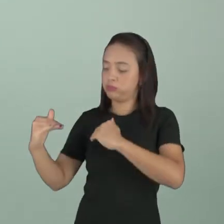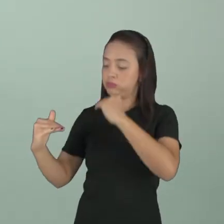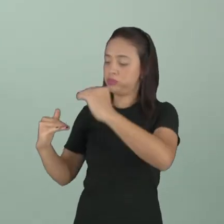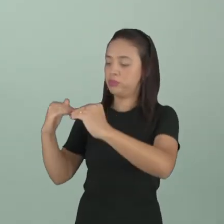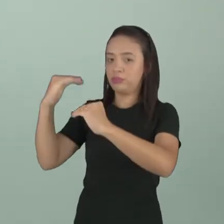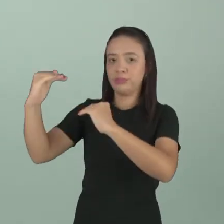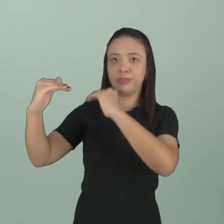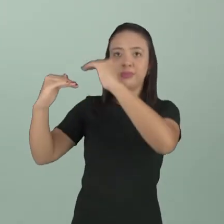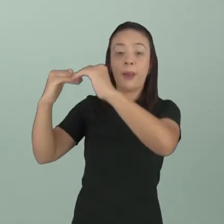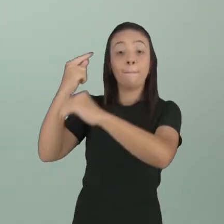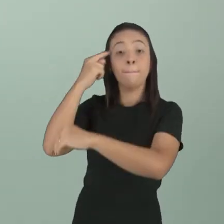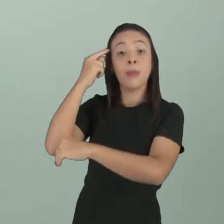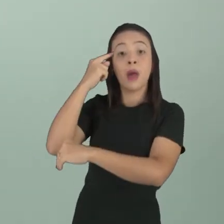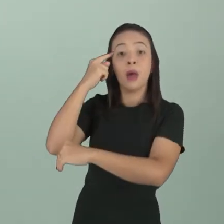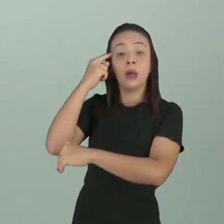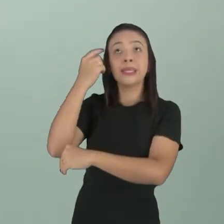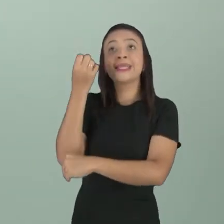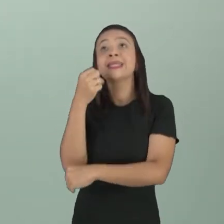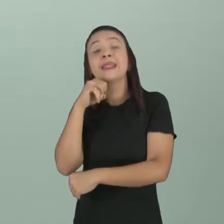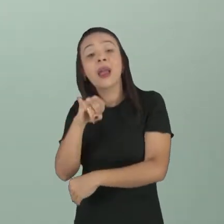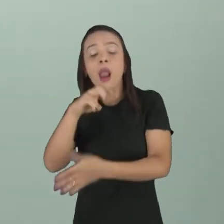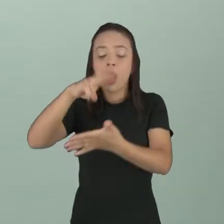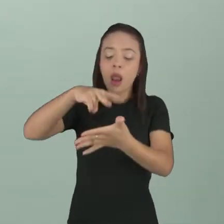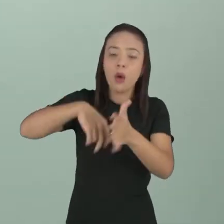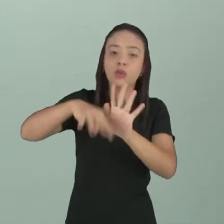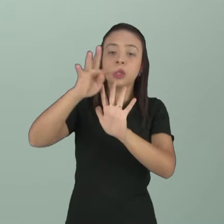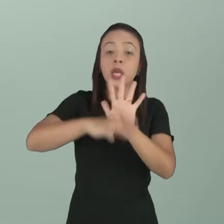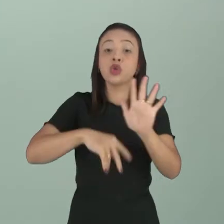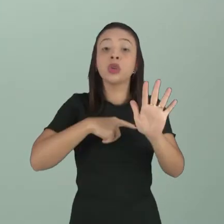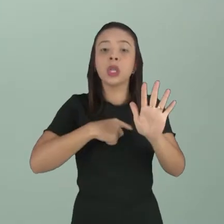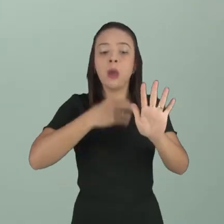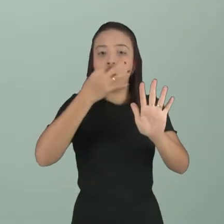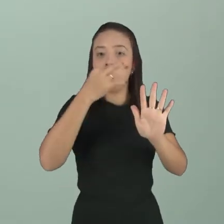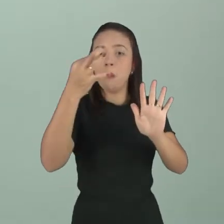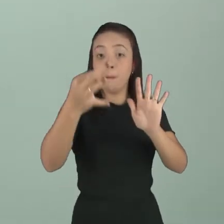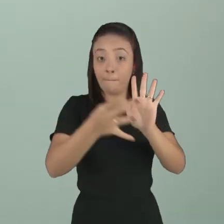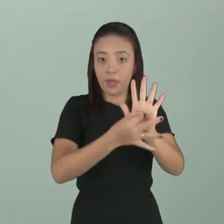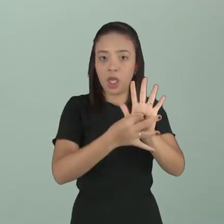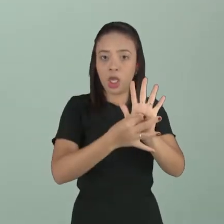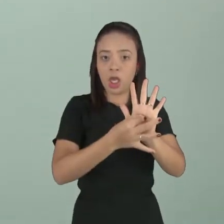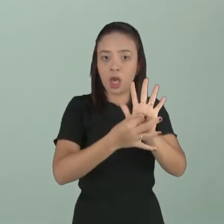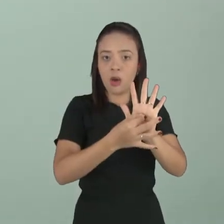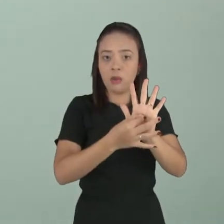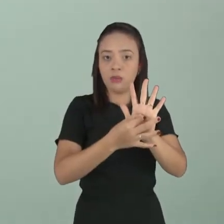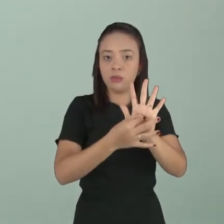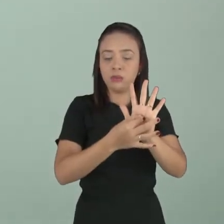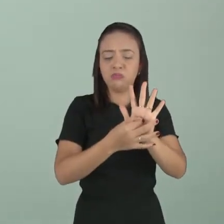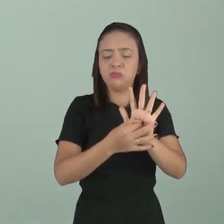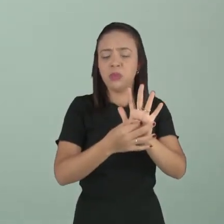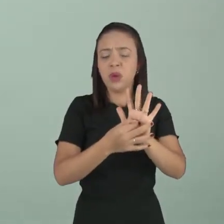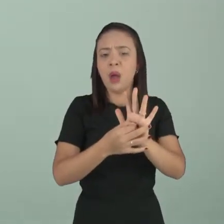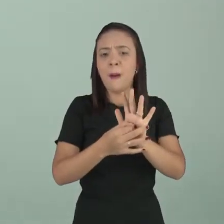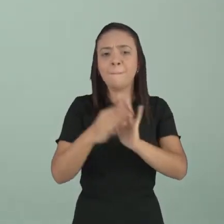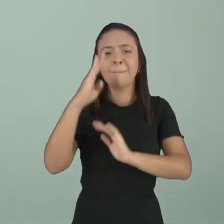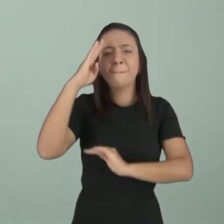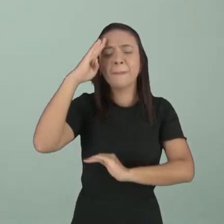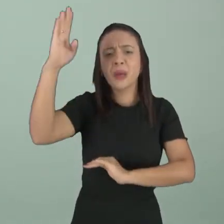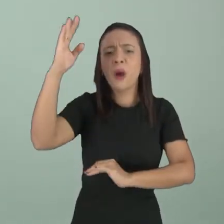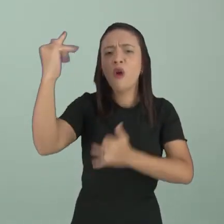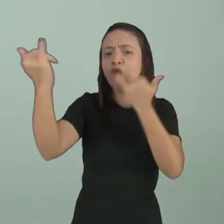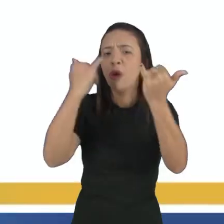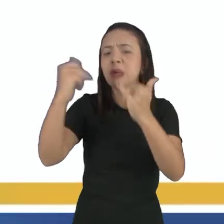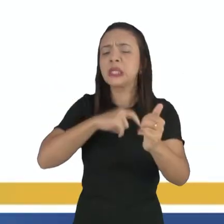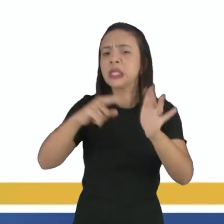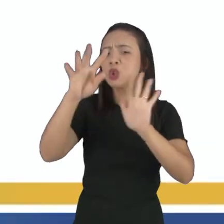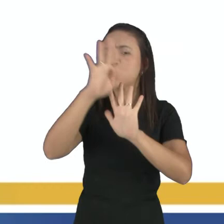então vamos lá quando você ler um texto em e tem de argumentos Qual é a ideia principal a ideia principal desse